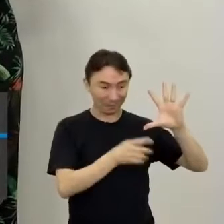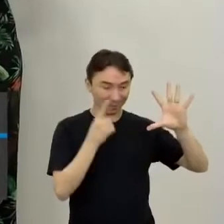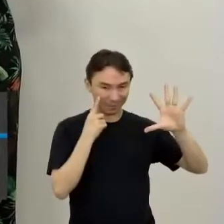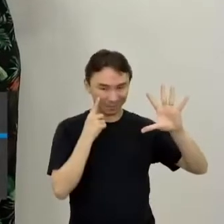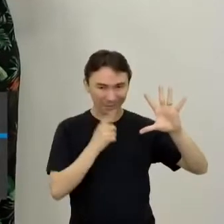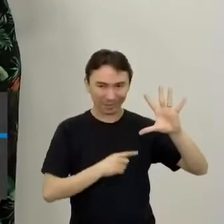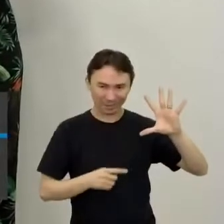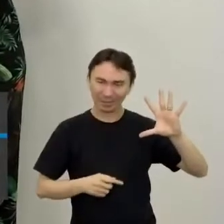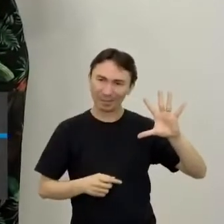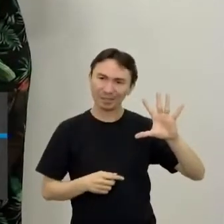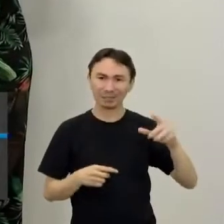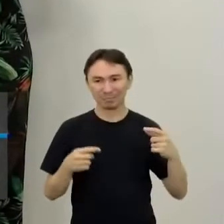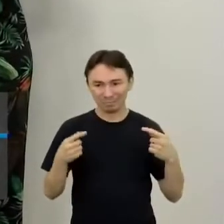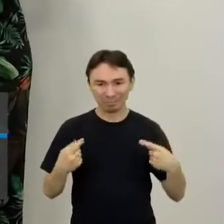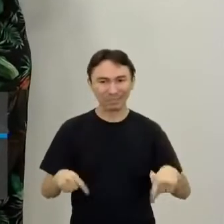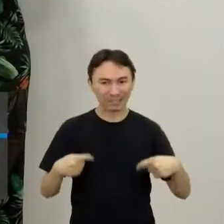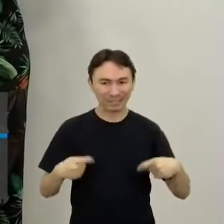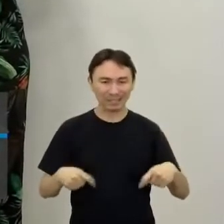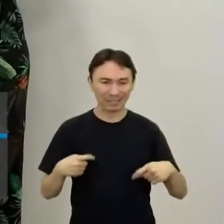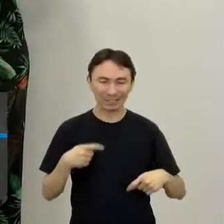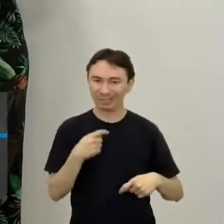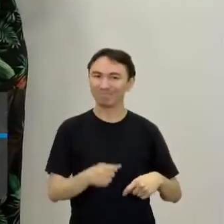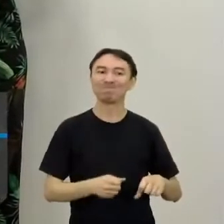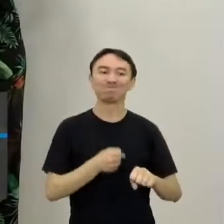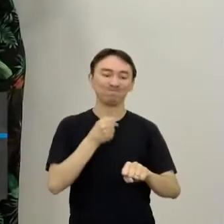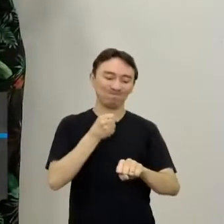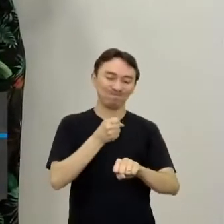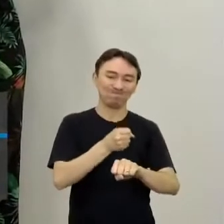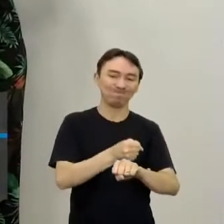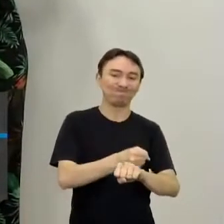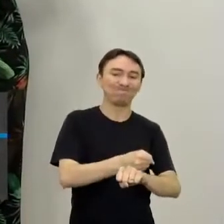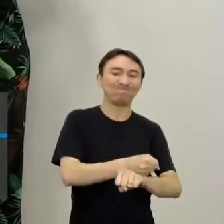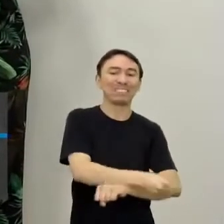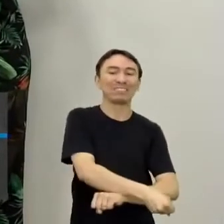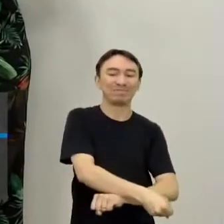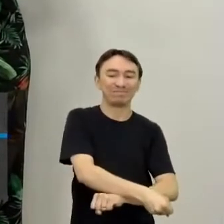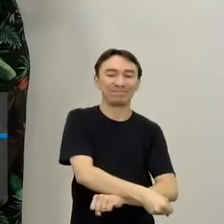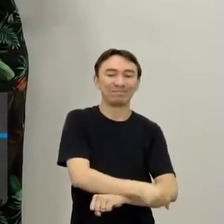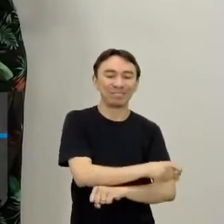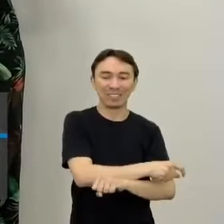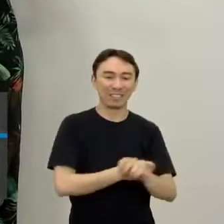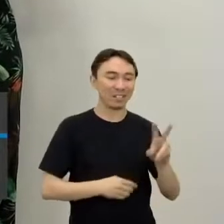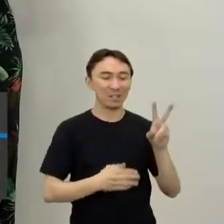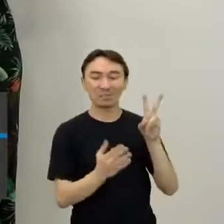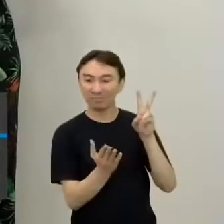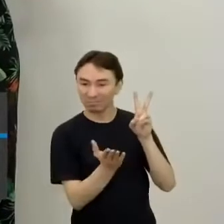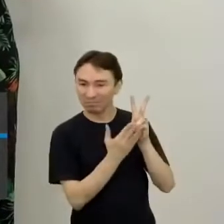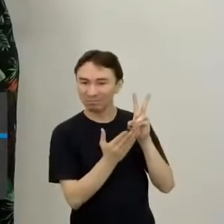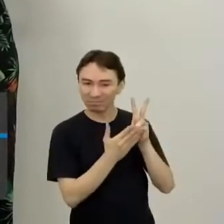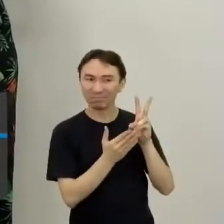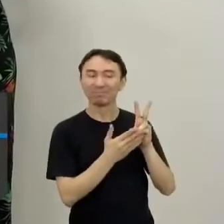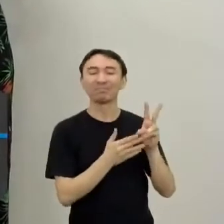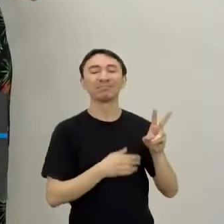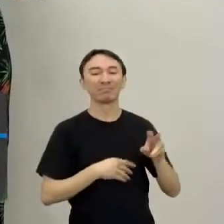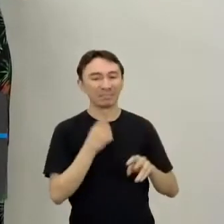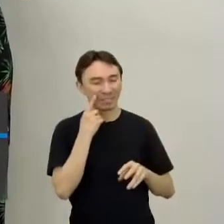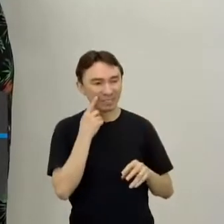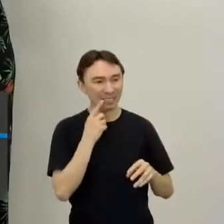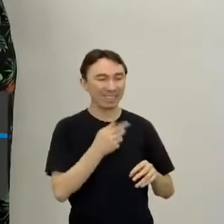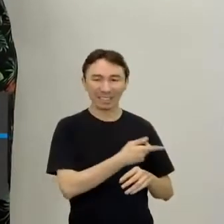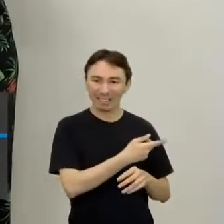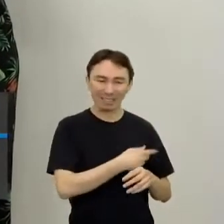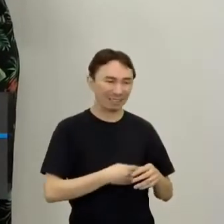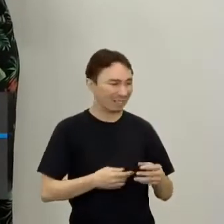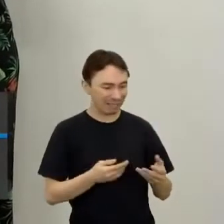era utilizado o trabalho escravo dos indígenas, né? Então, eles faziam algumas trocas, alguns escambos ali, e os